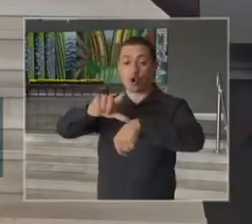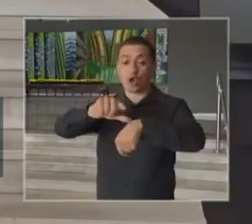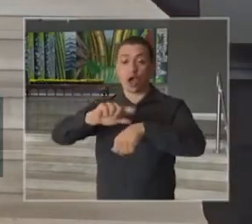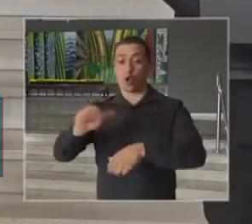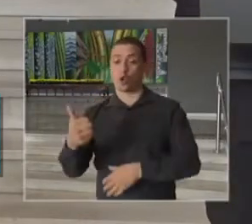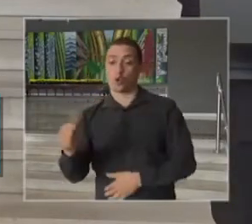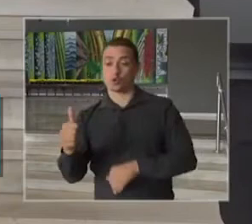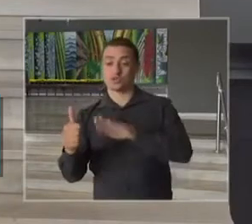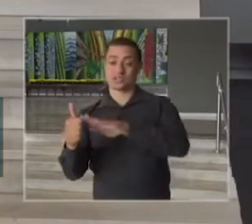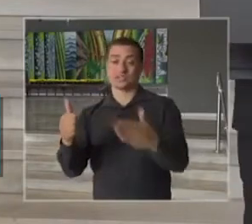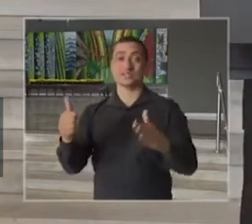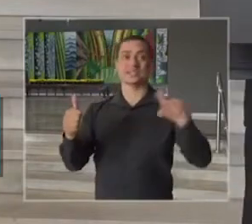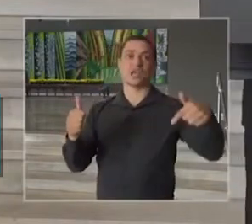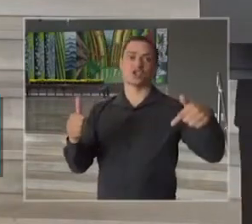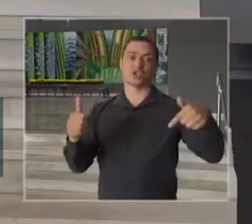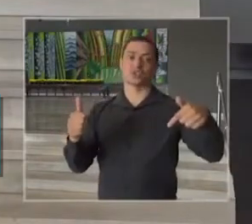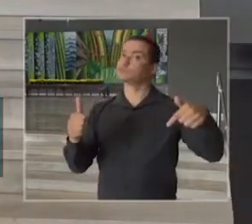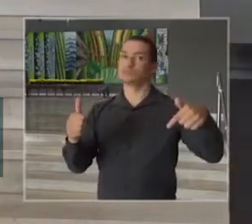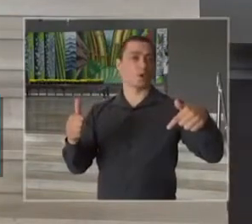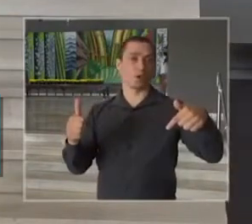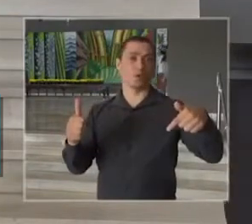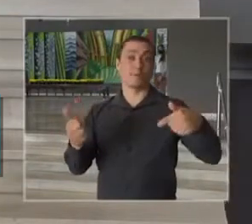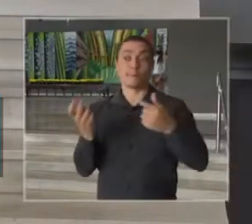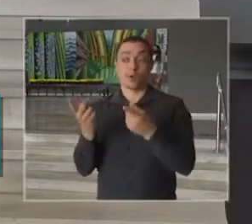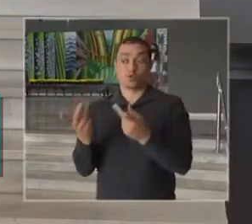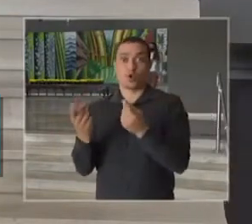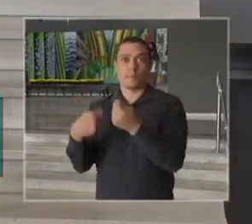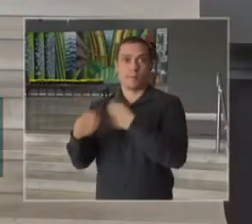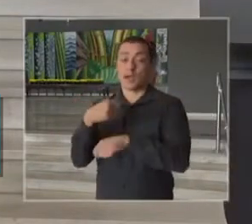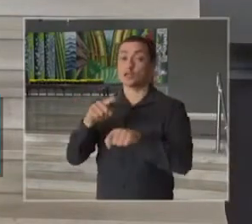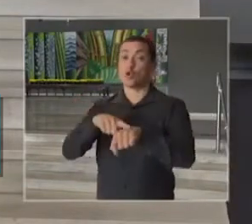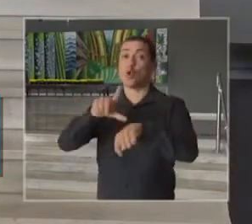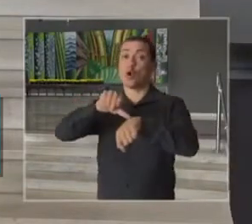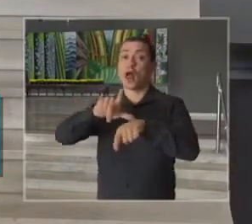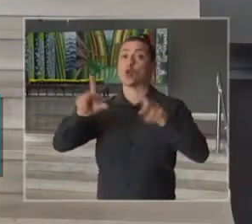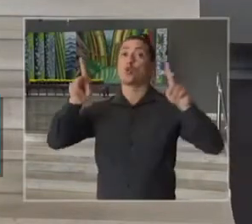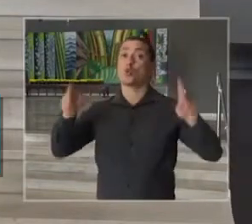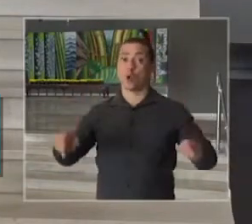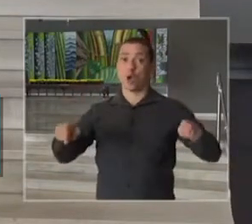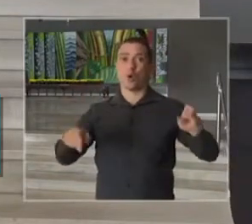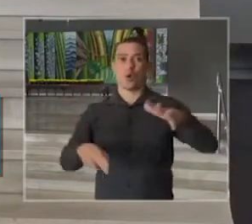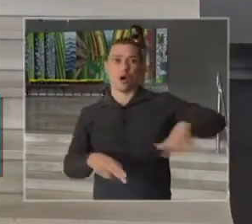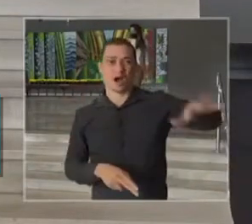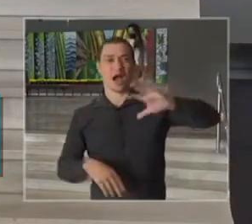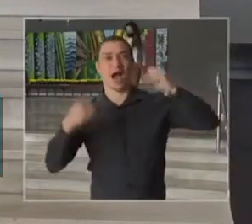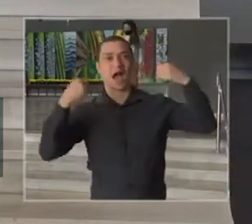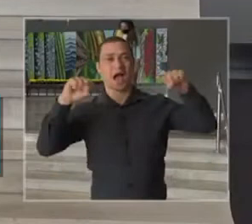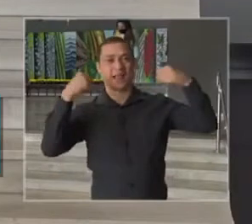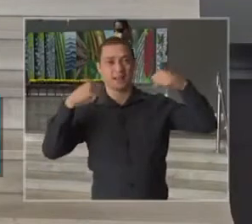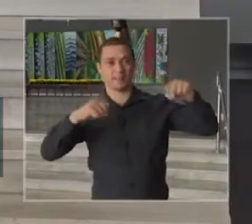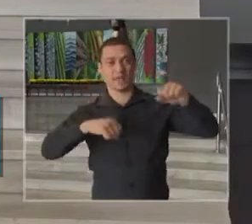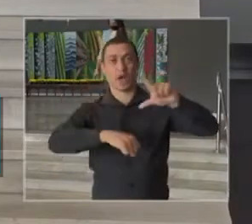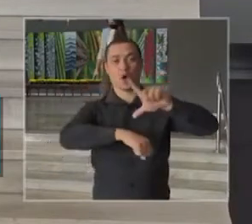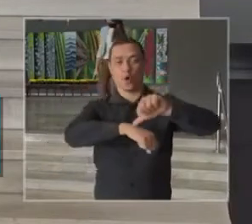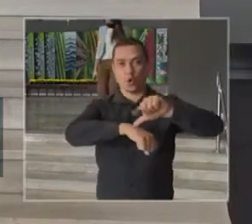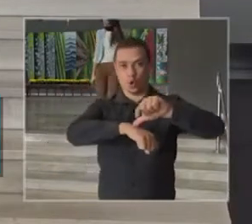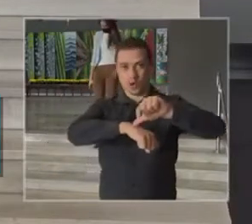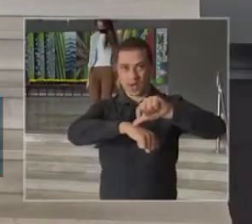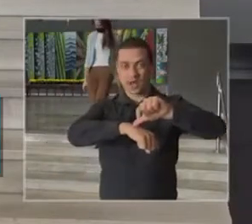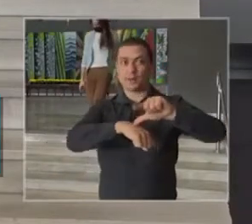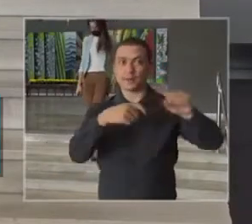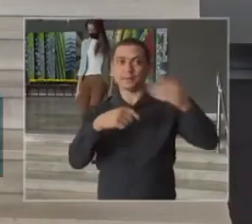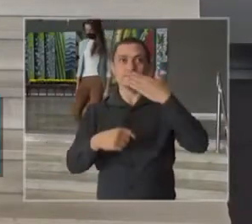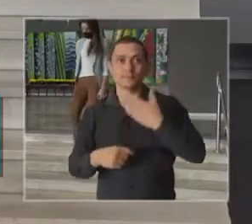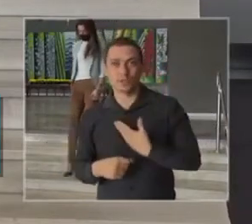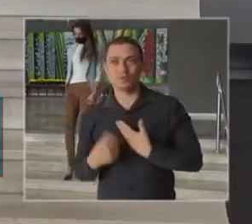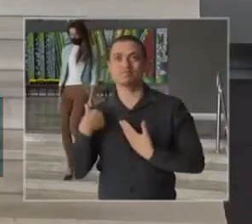11h às 19h, seguindo o horário do comércio, porque é um funcionamento parecido. E o setor de academias, atendendo também o pleito do